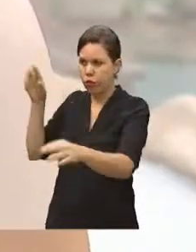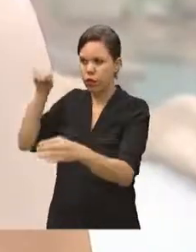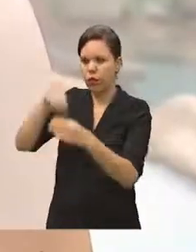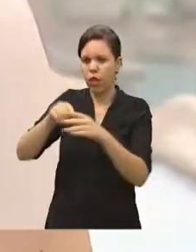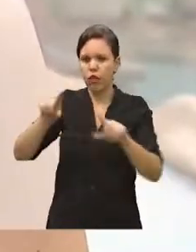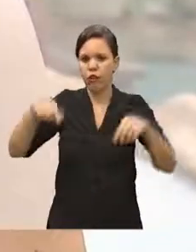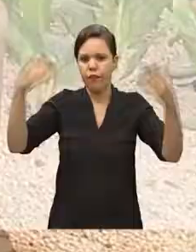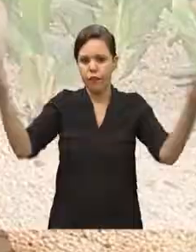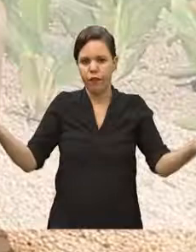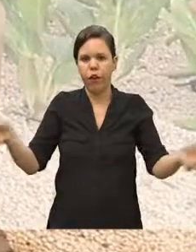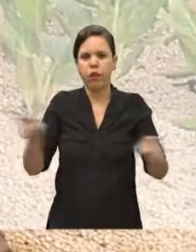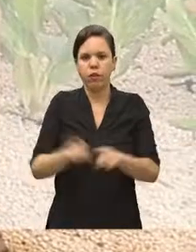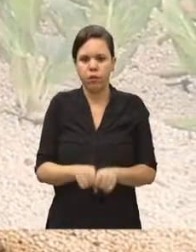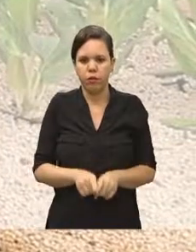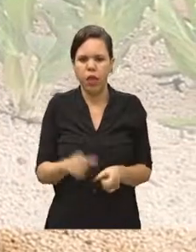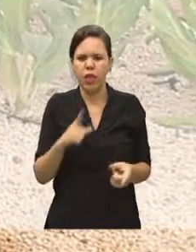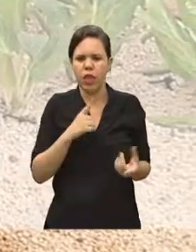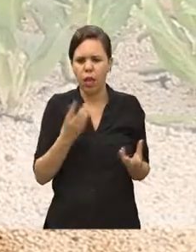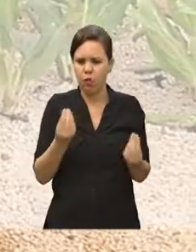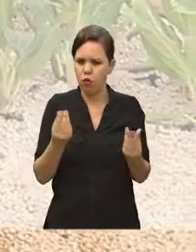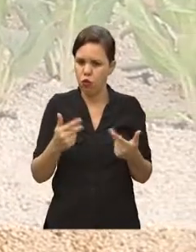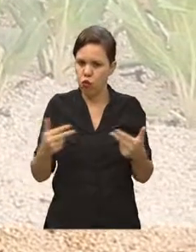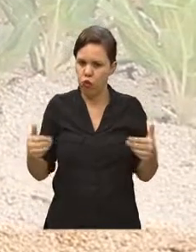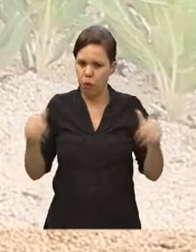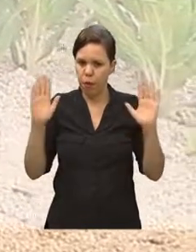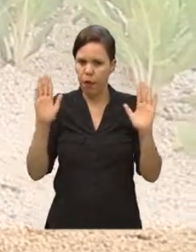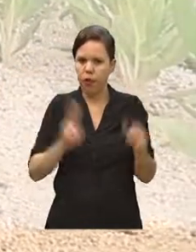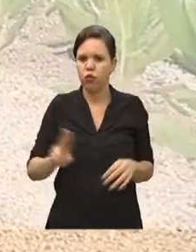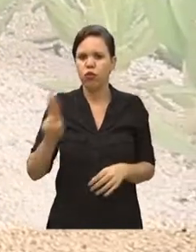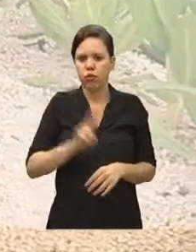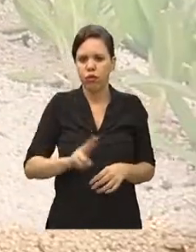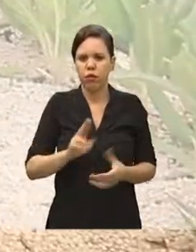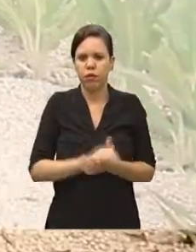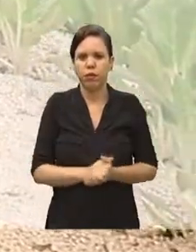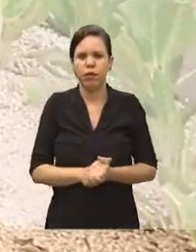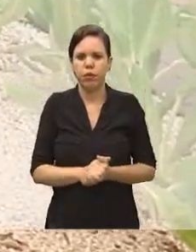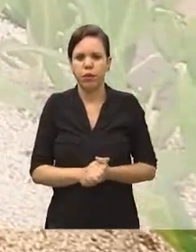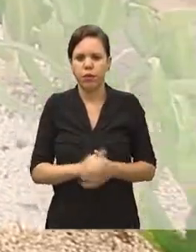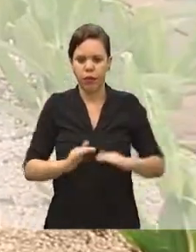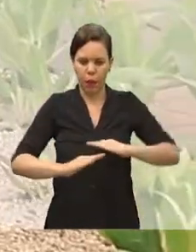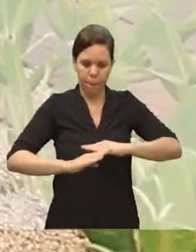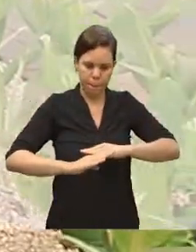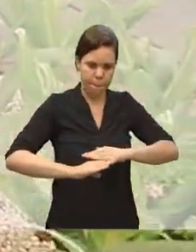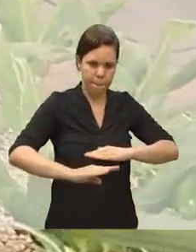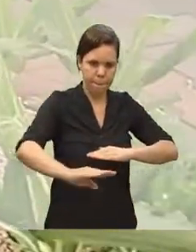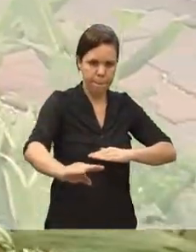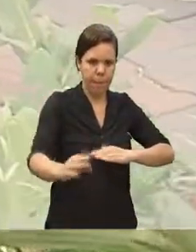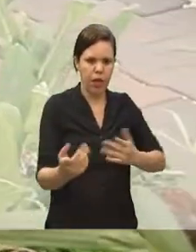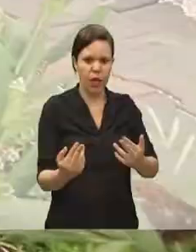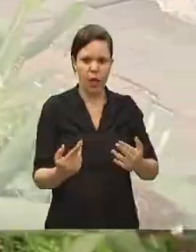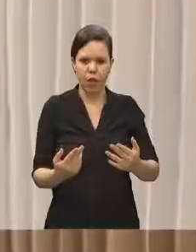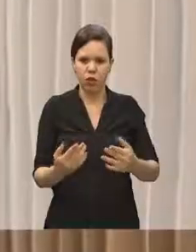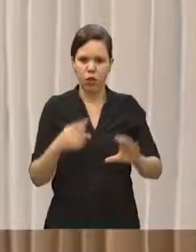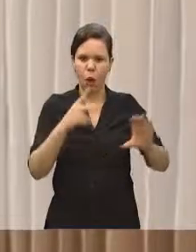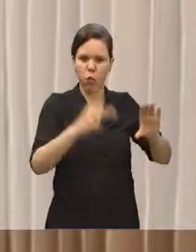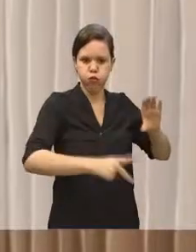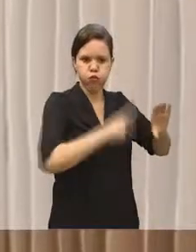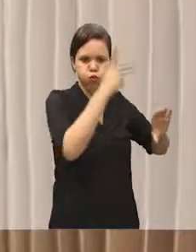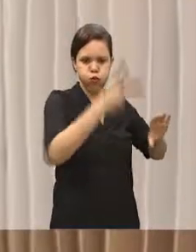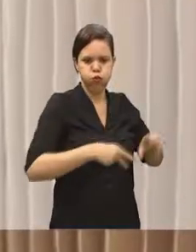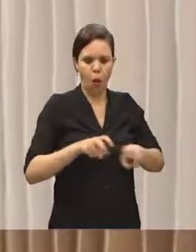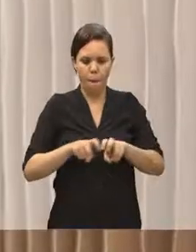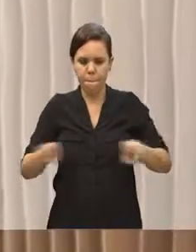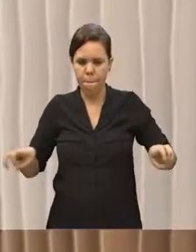como externas. E tem muito mais que pode ser reutilizado. Pisos feitos de pneus, bancos de pallet,